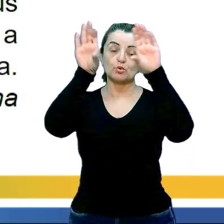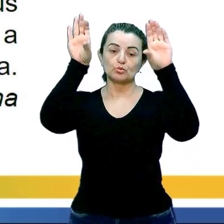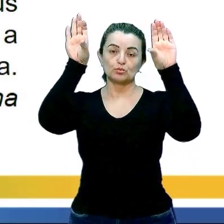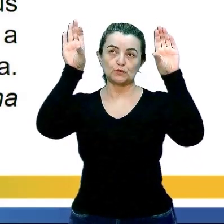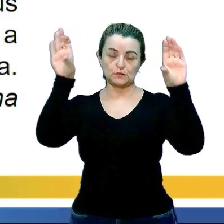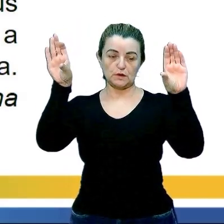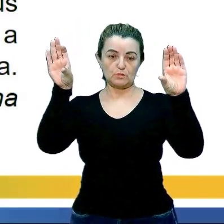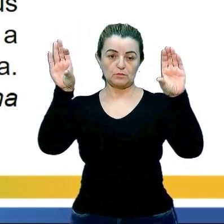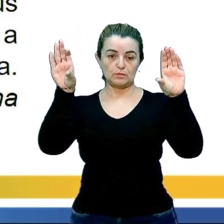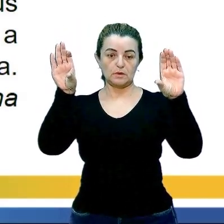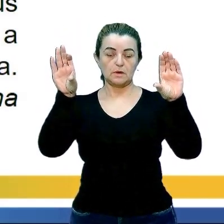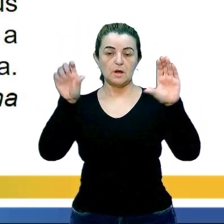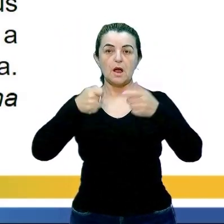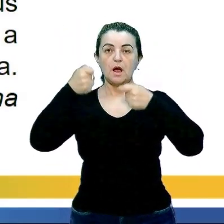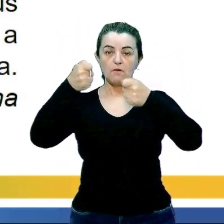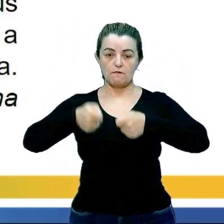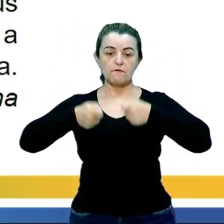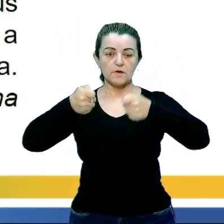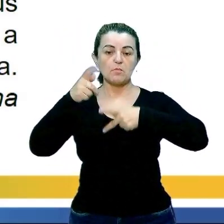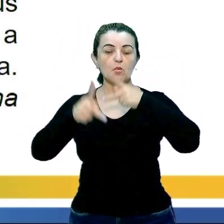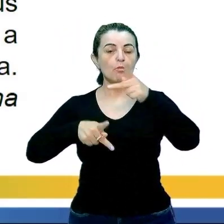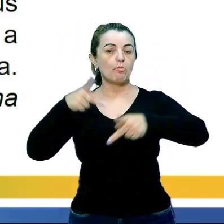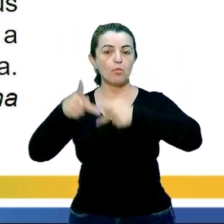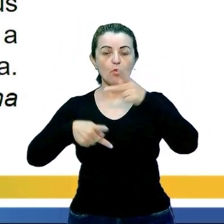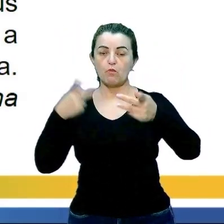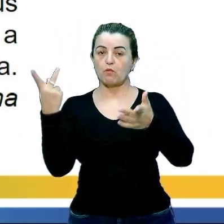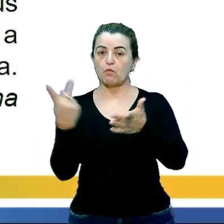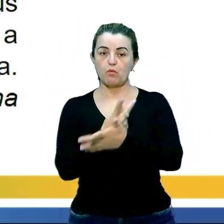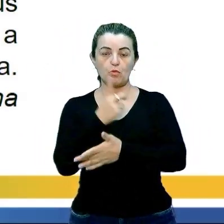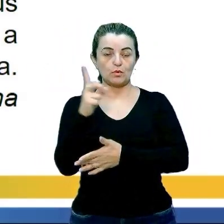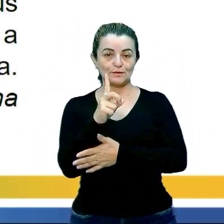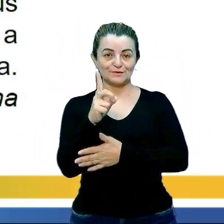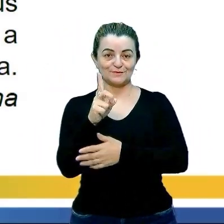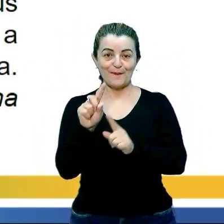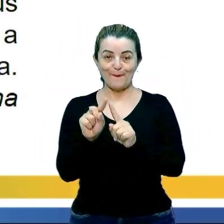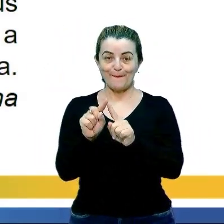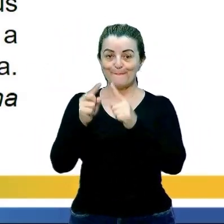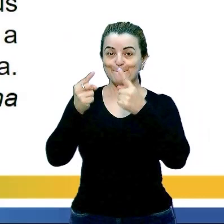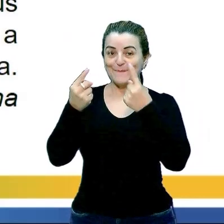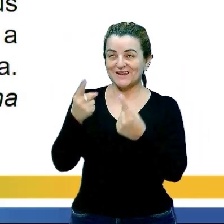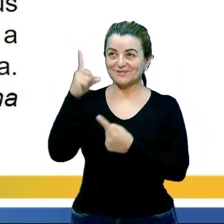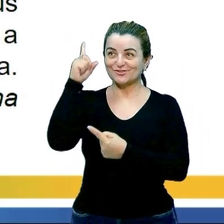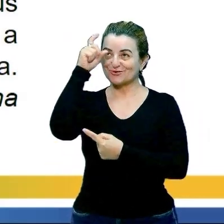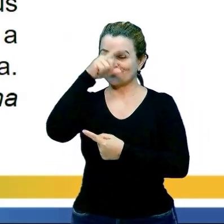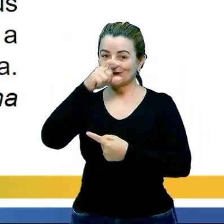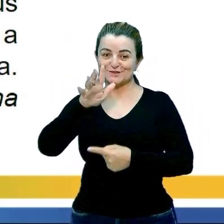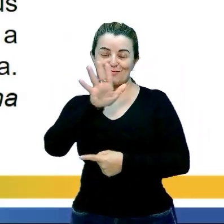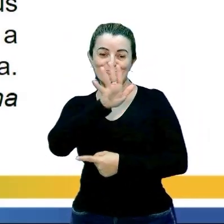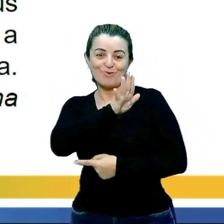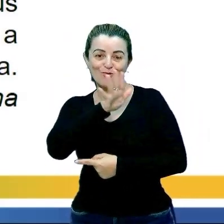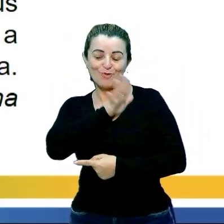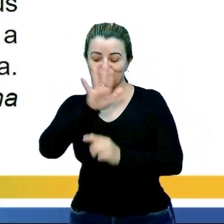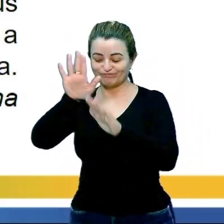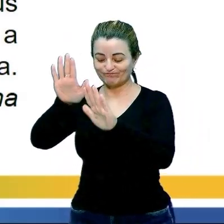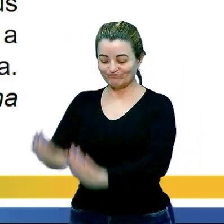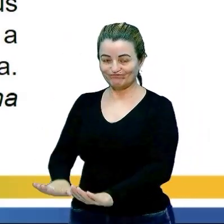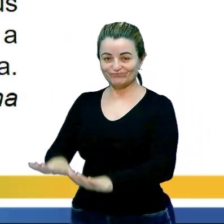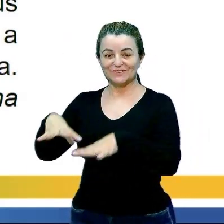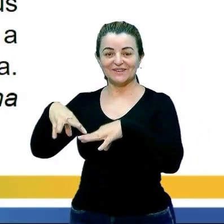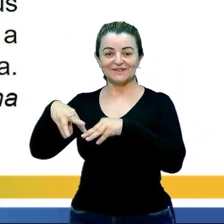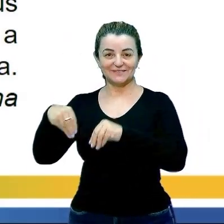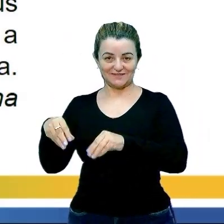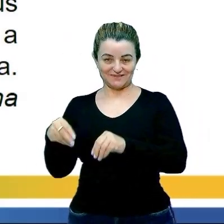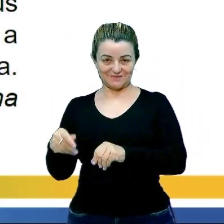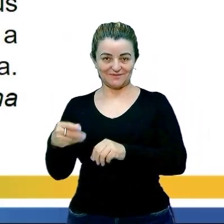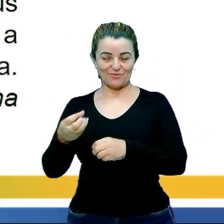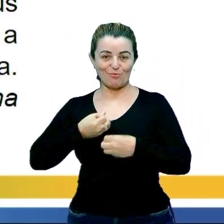erra. Porém, muito mais difícil é um pobre ficar na terra. Aí é uma poesia, um poema